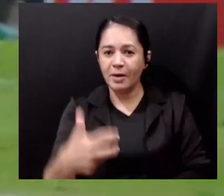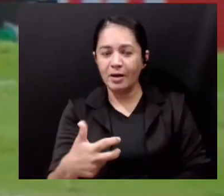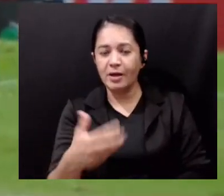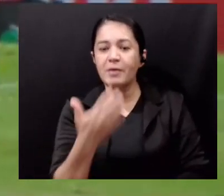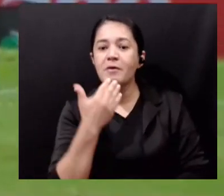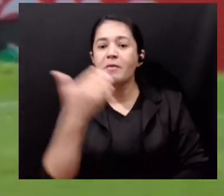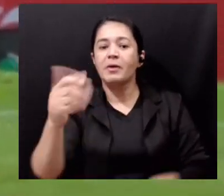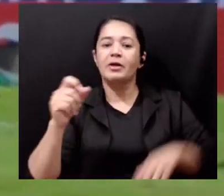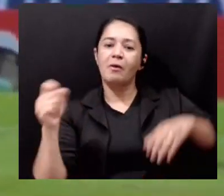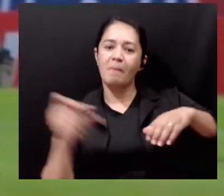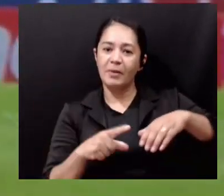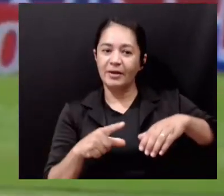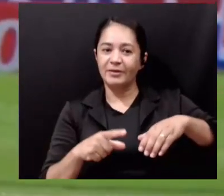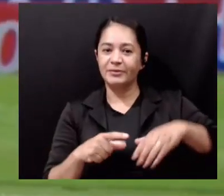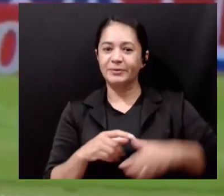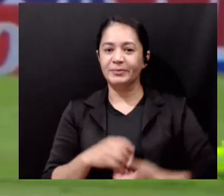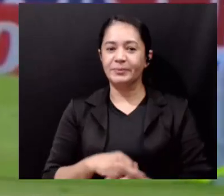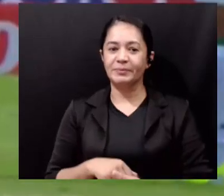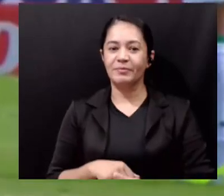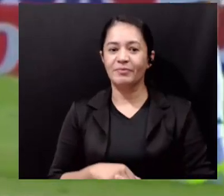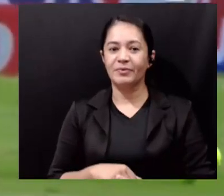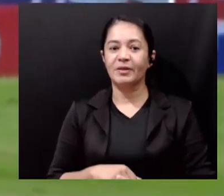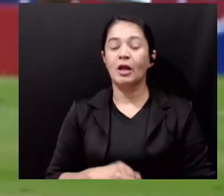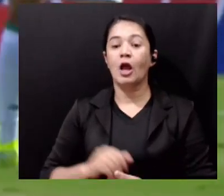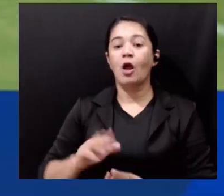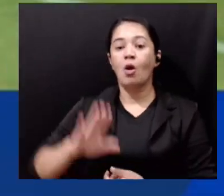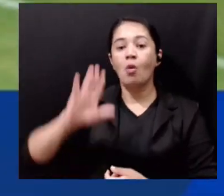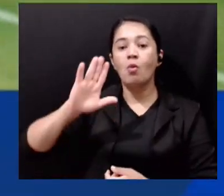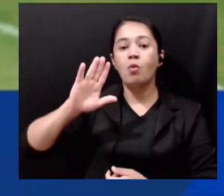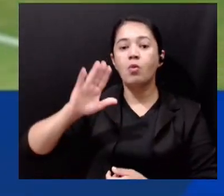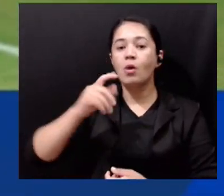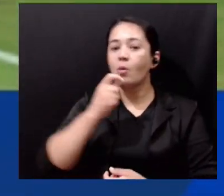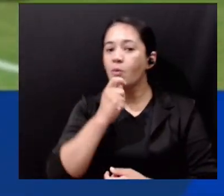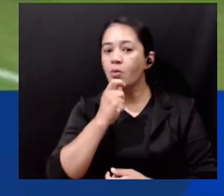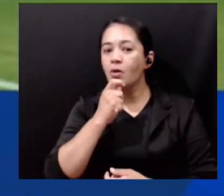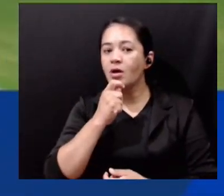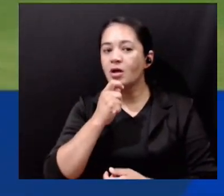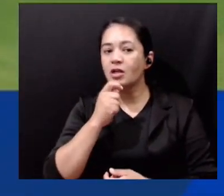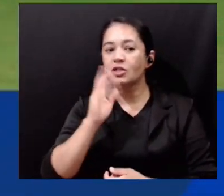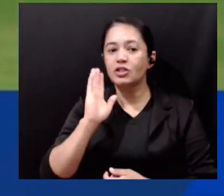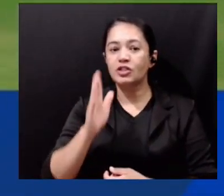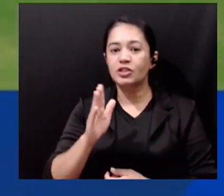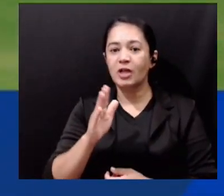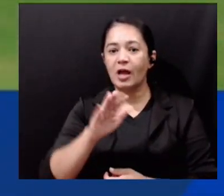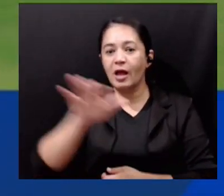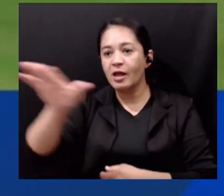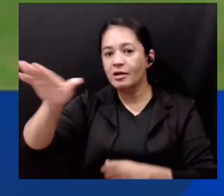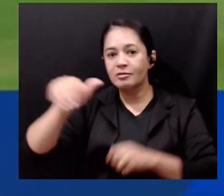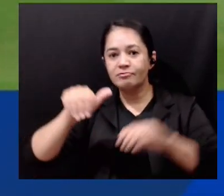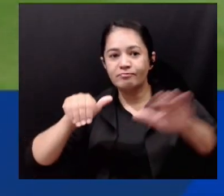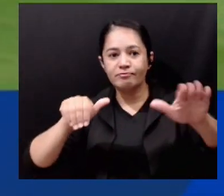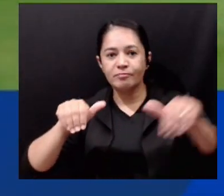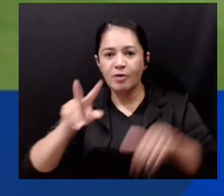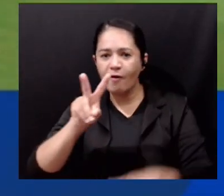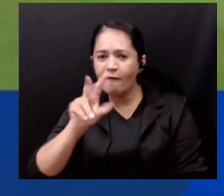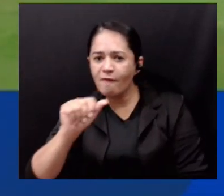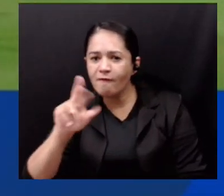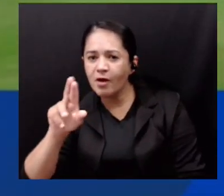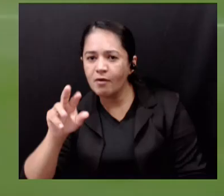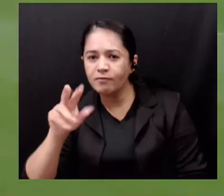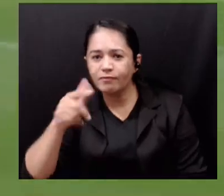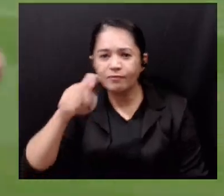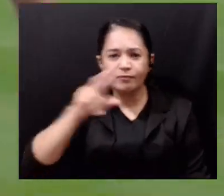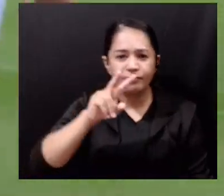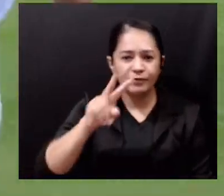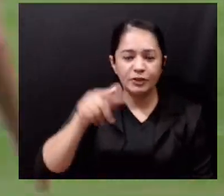Lucas Rafael. O árbitro Rafael Klaus marcou e logo depois foi chamado ao VAR para revisar o lance. Depois de